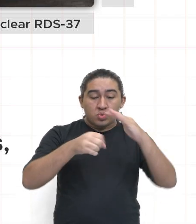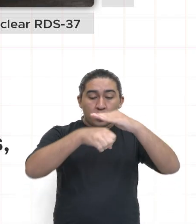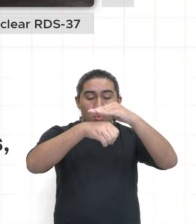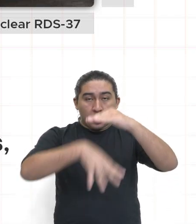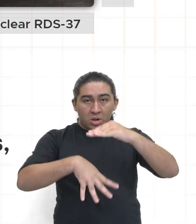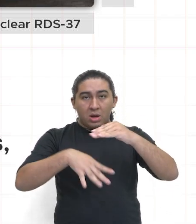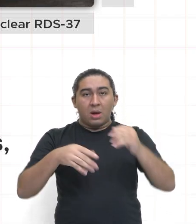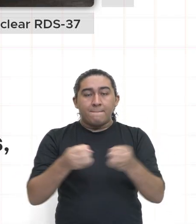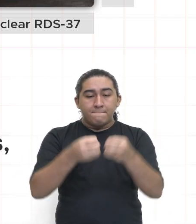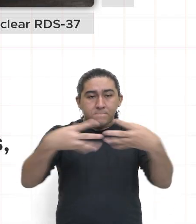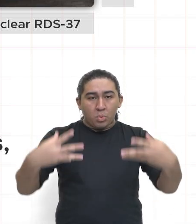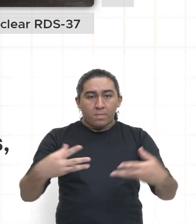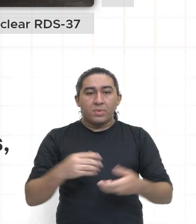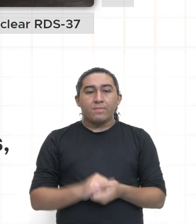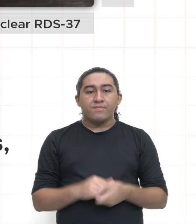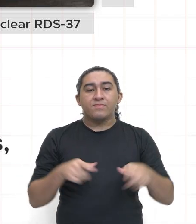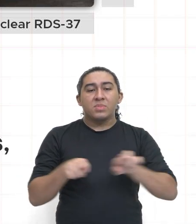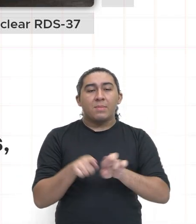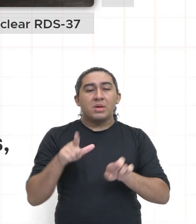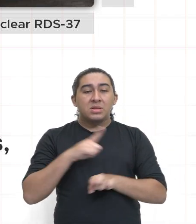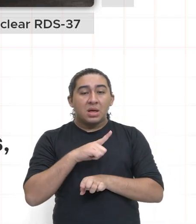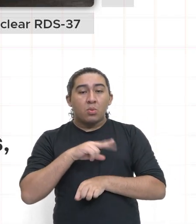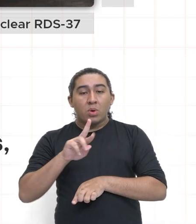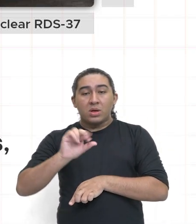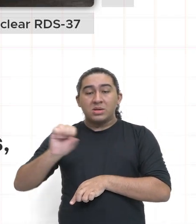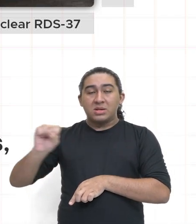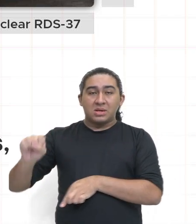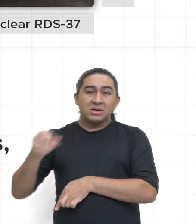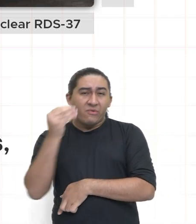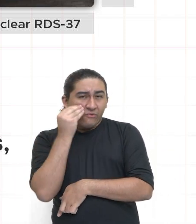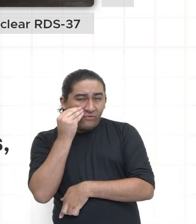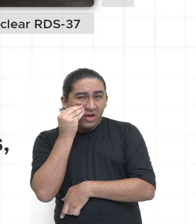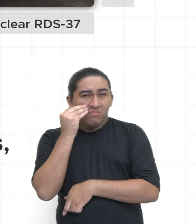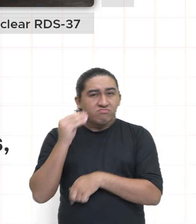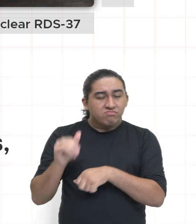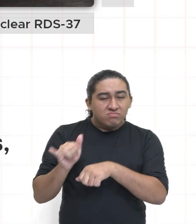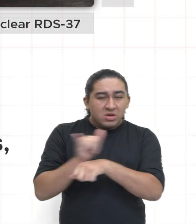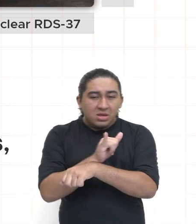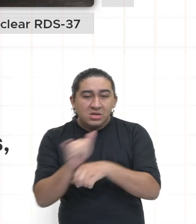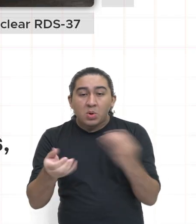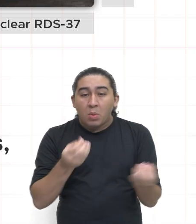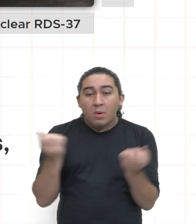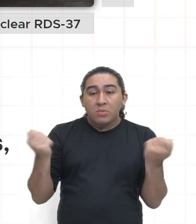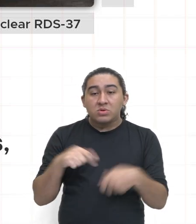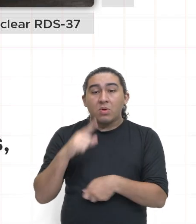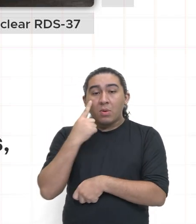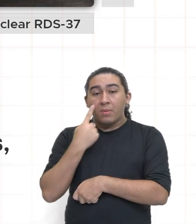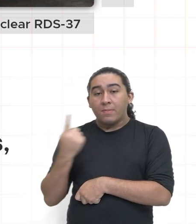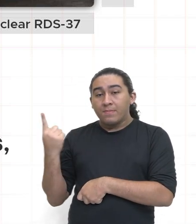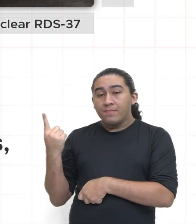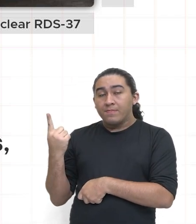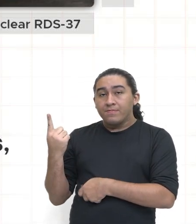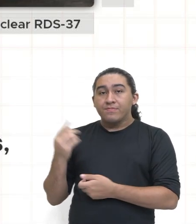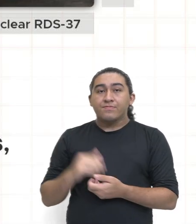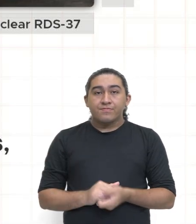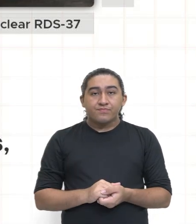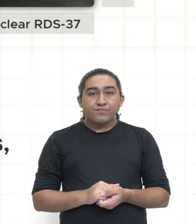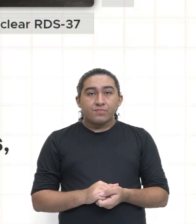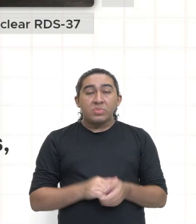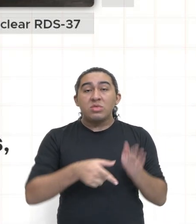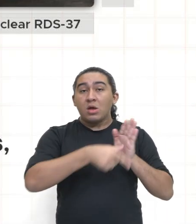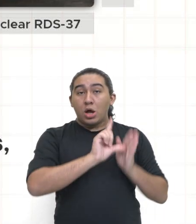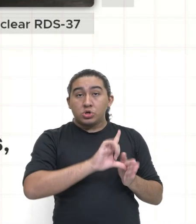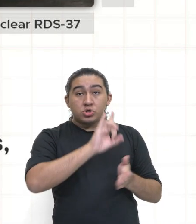União Soviética vai testar sua primeira bomba atômica, quebrando o monopólio nuclear dos